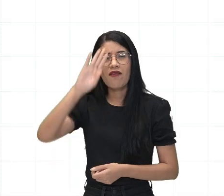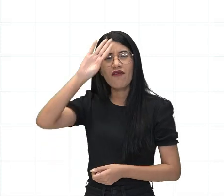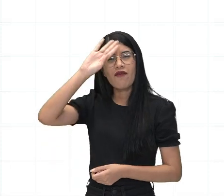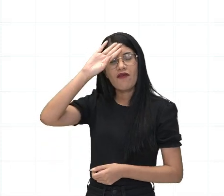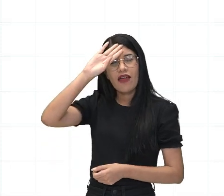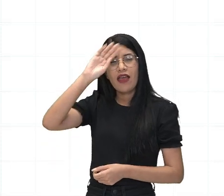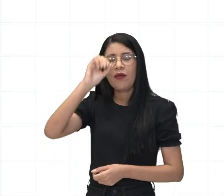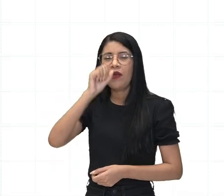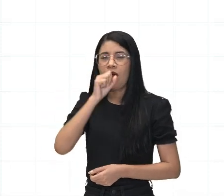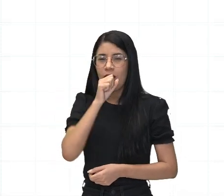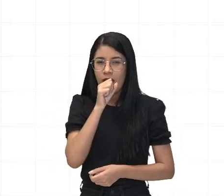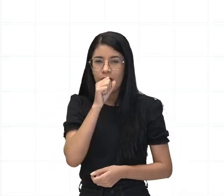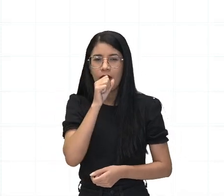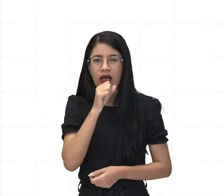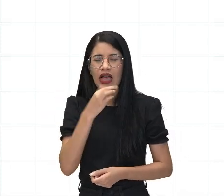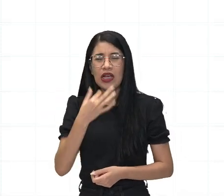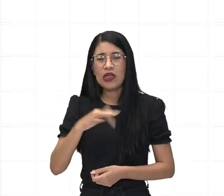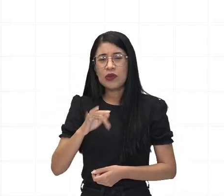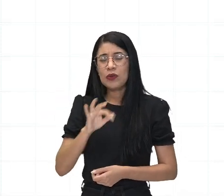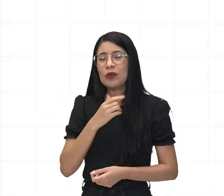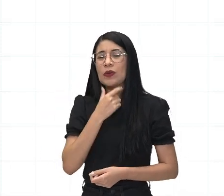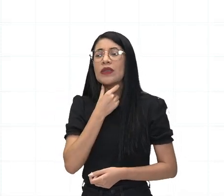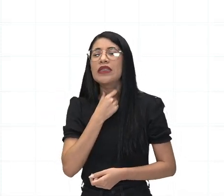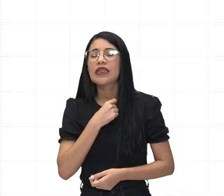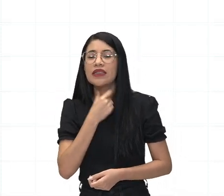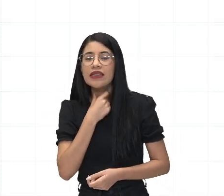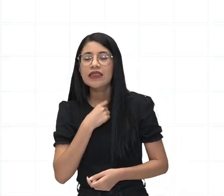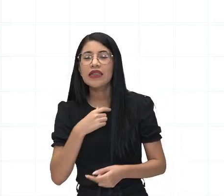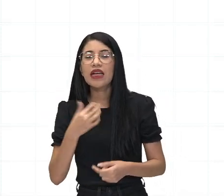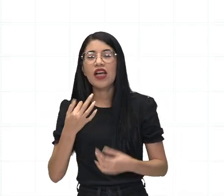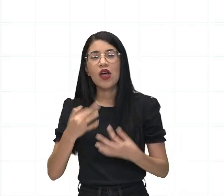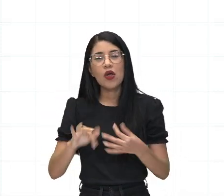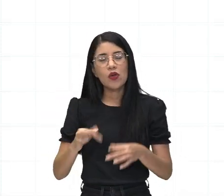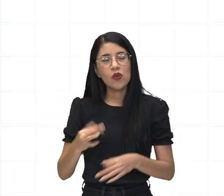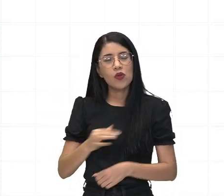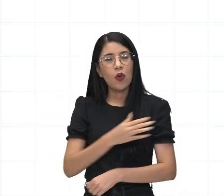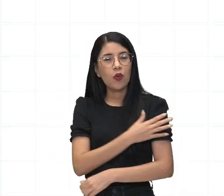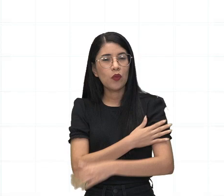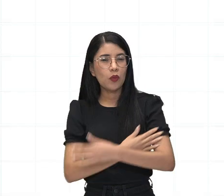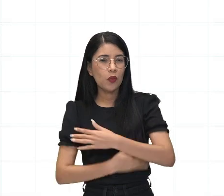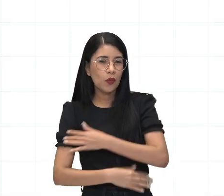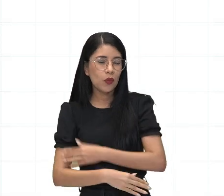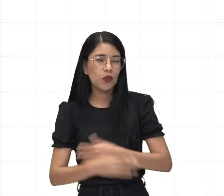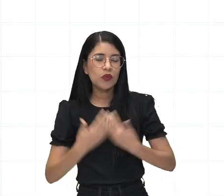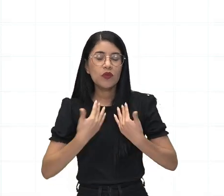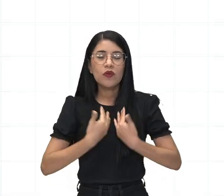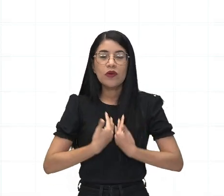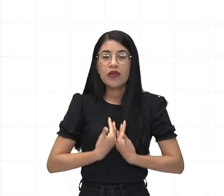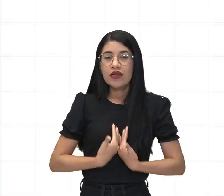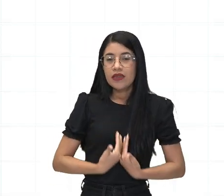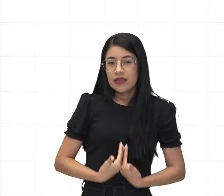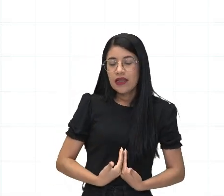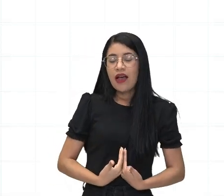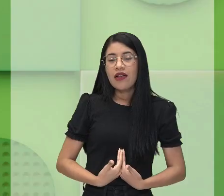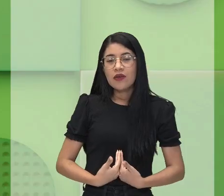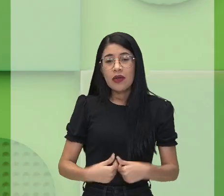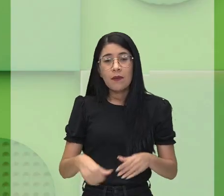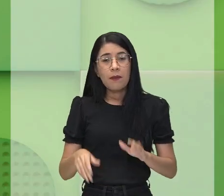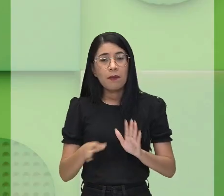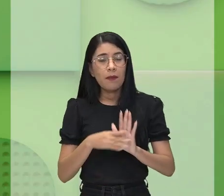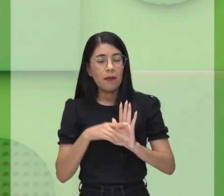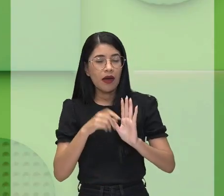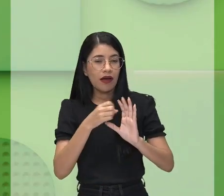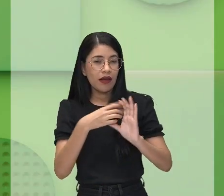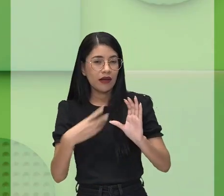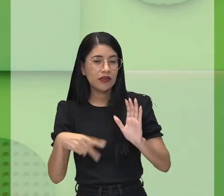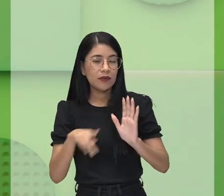febre, tosse, dor de garganta, dores musculares, fadiga. É muito característico e por